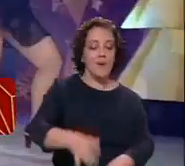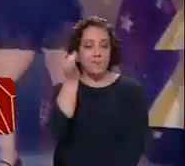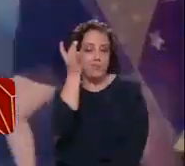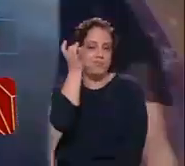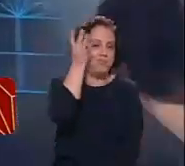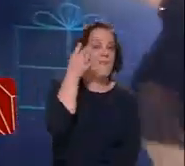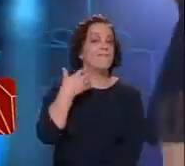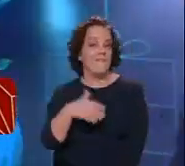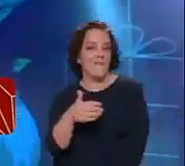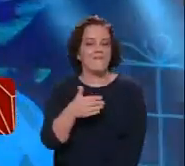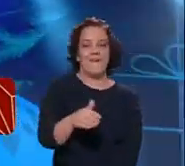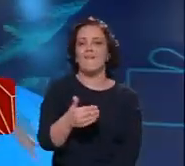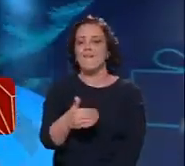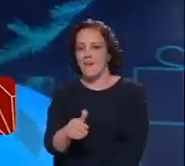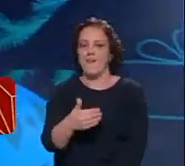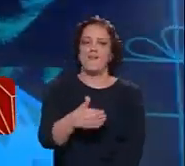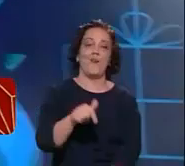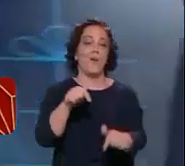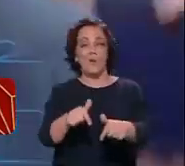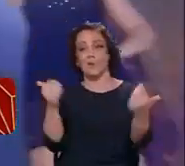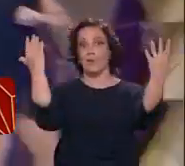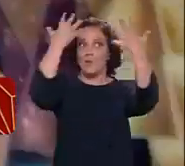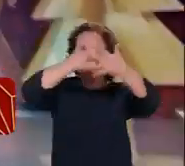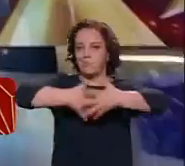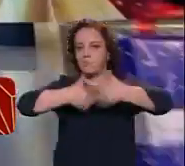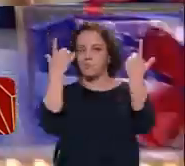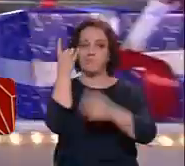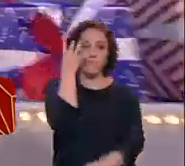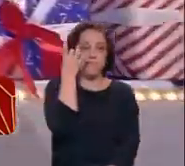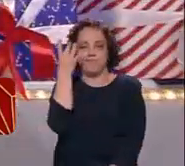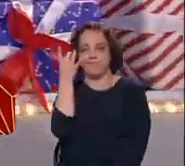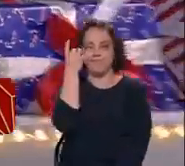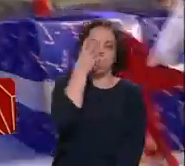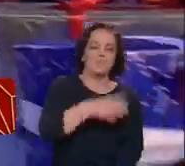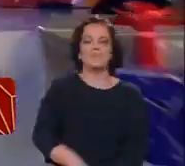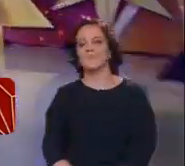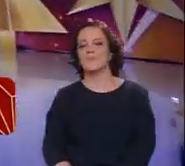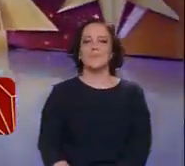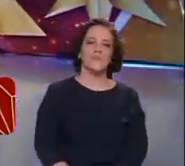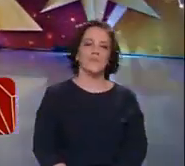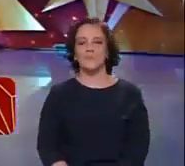haver cambalacho. Ai, esta noite vai haver cambalacho.